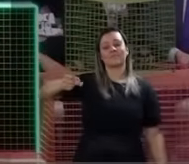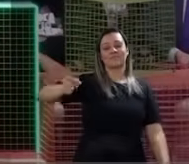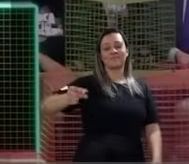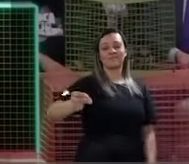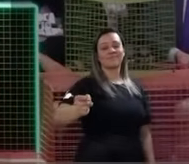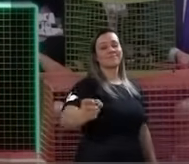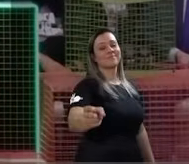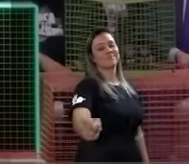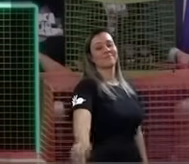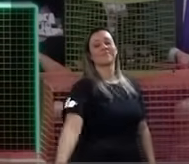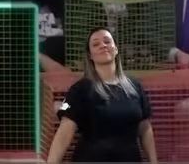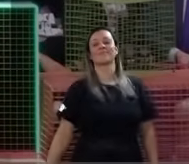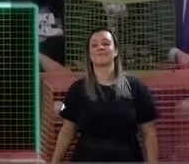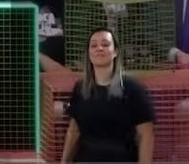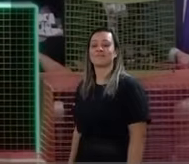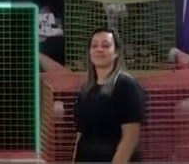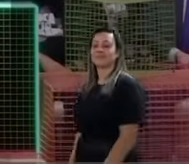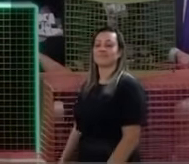ler.